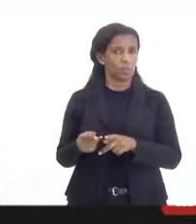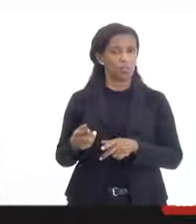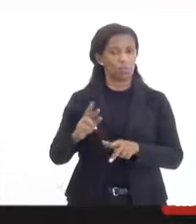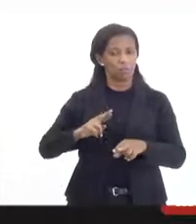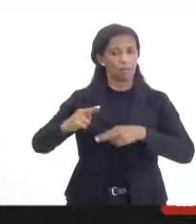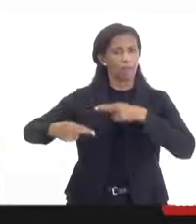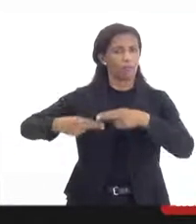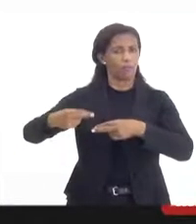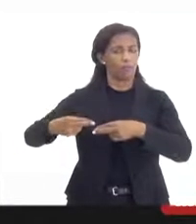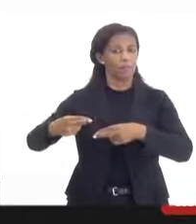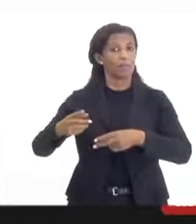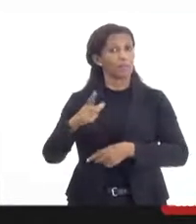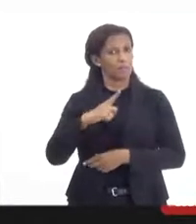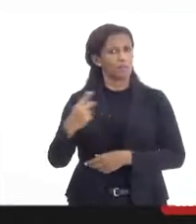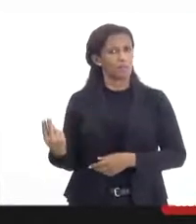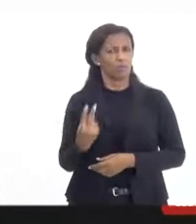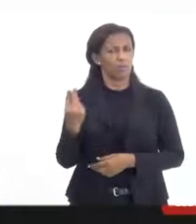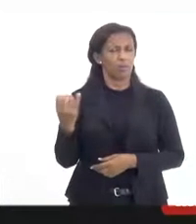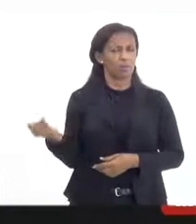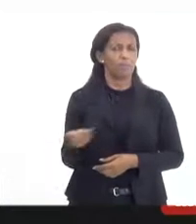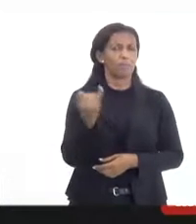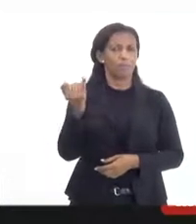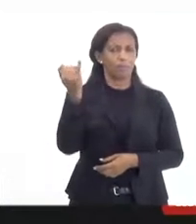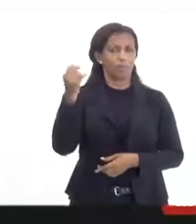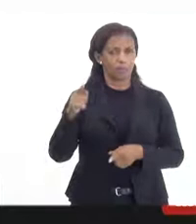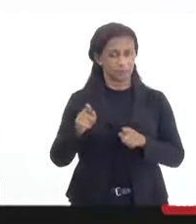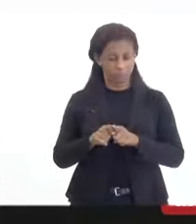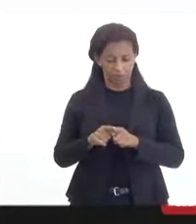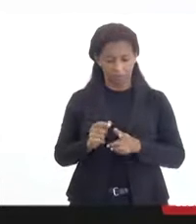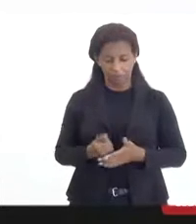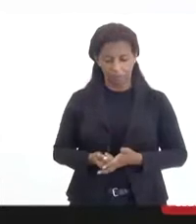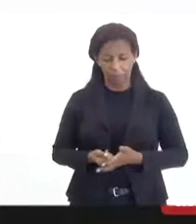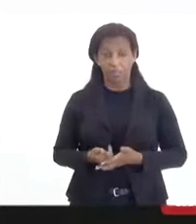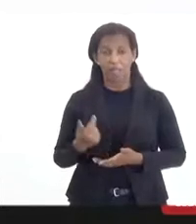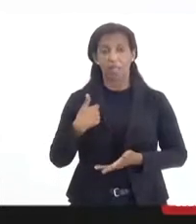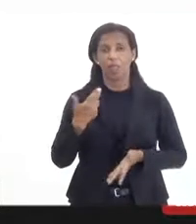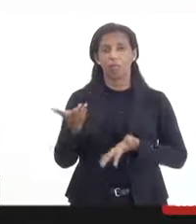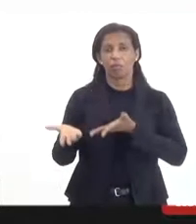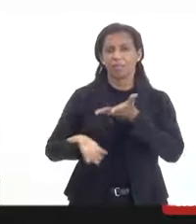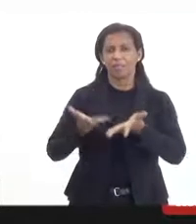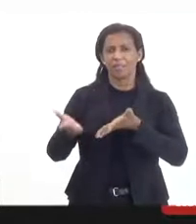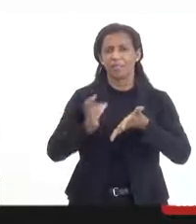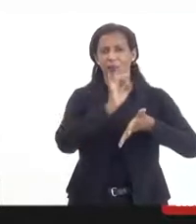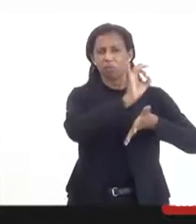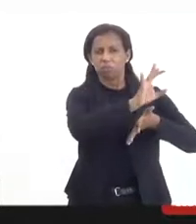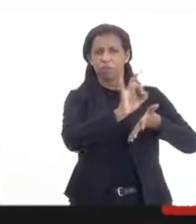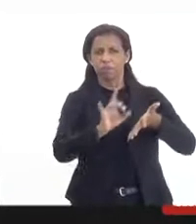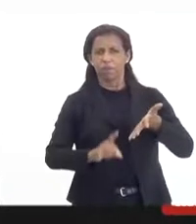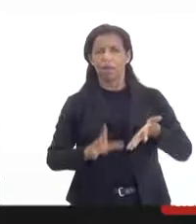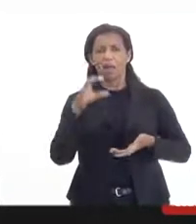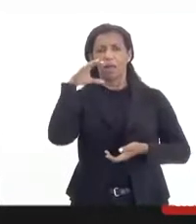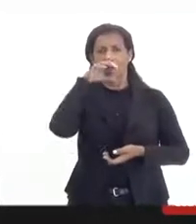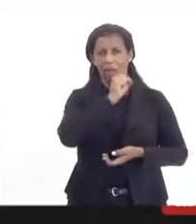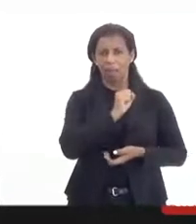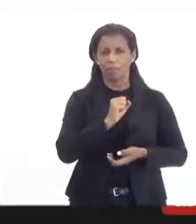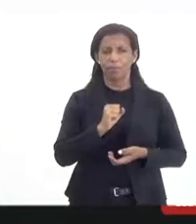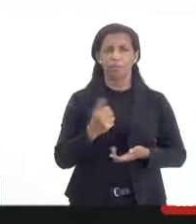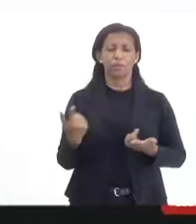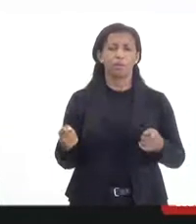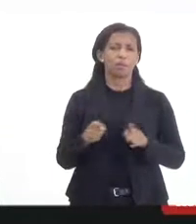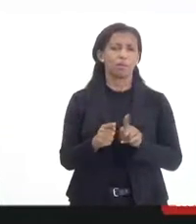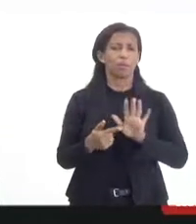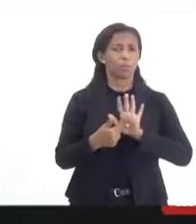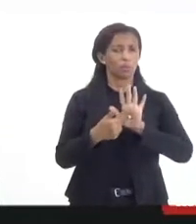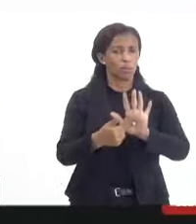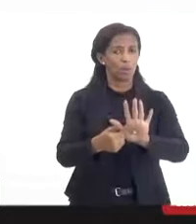um valor importante a esse respeito. Eu vou tratar rapidamente de cada uma delas, até para poder referenciar as